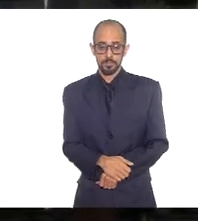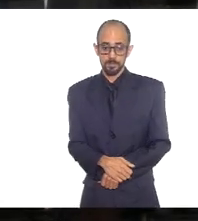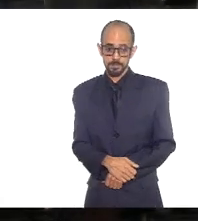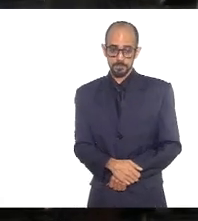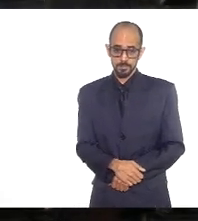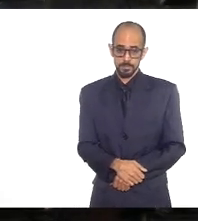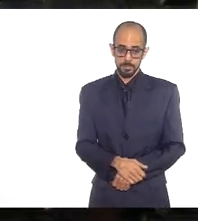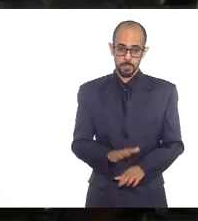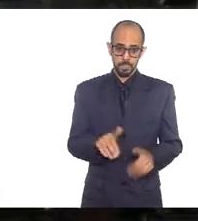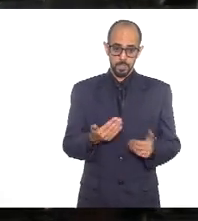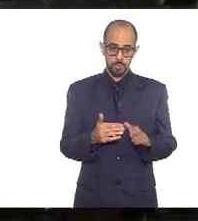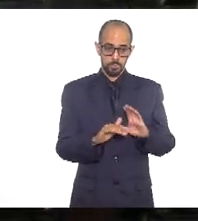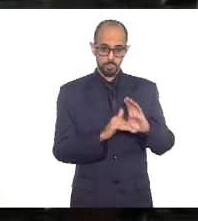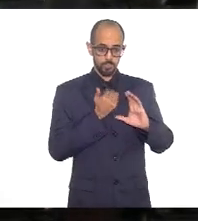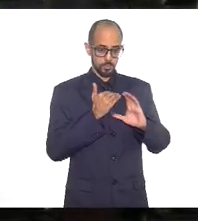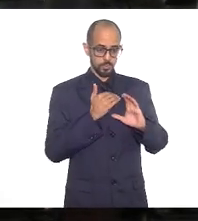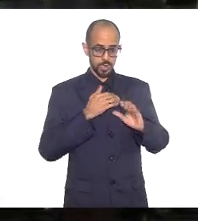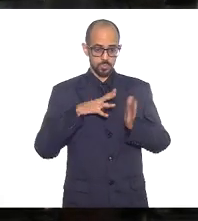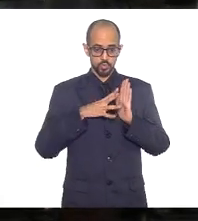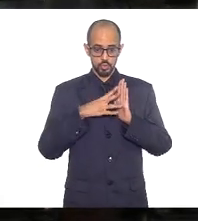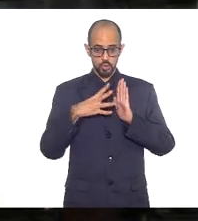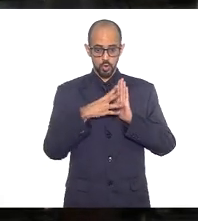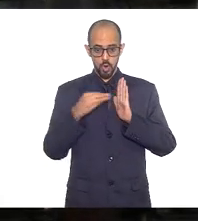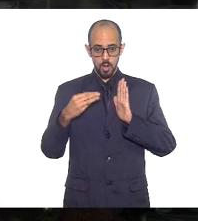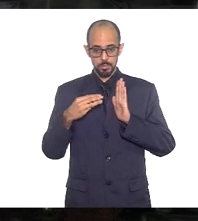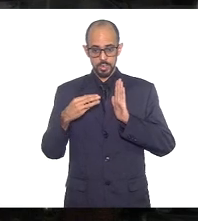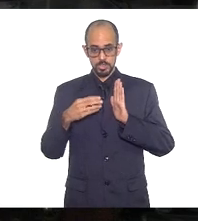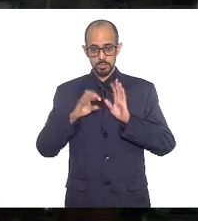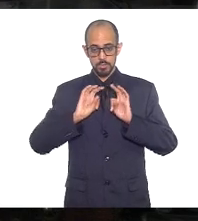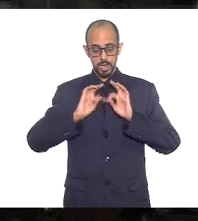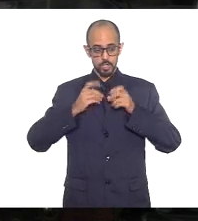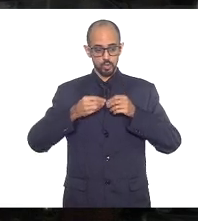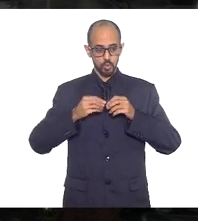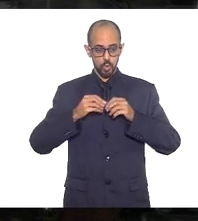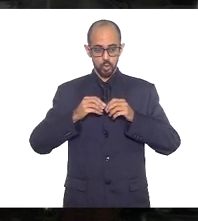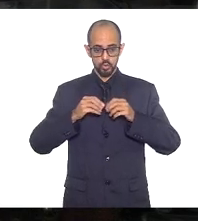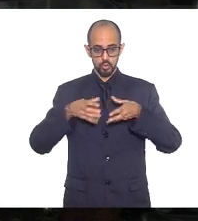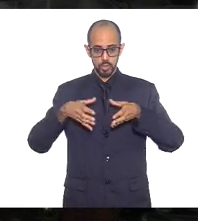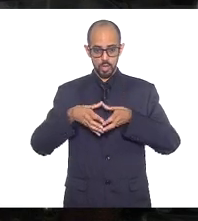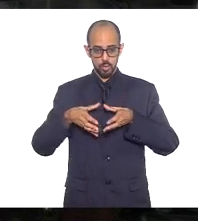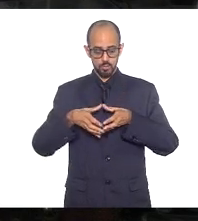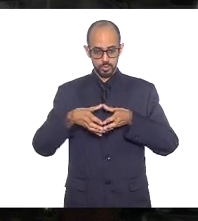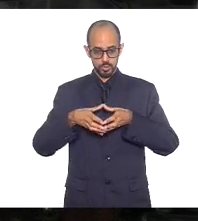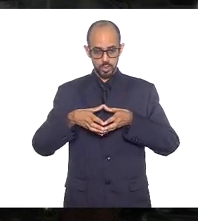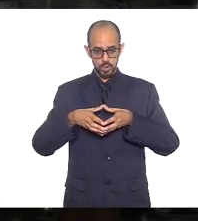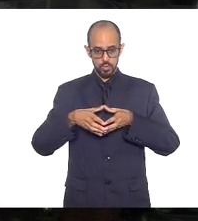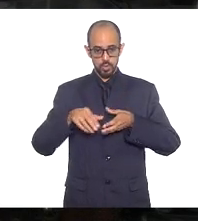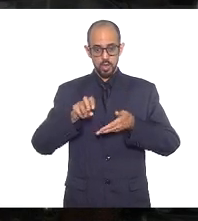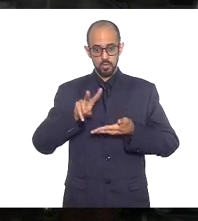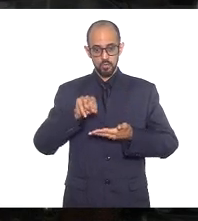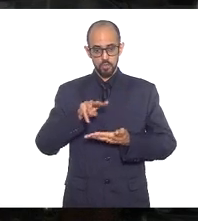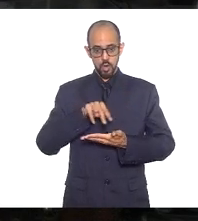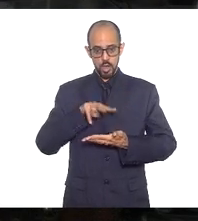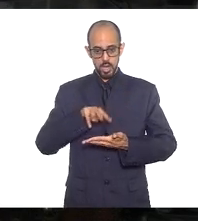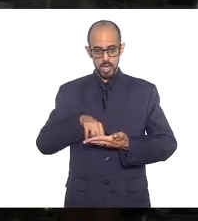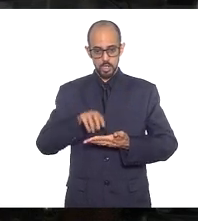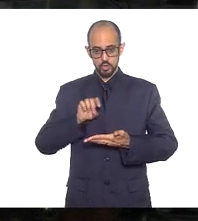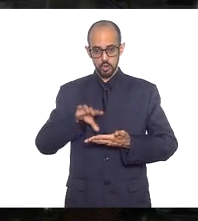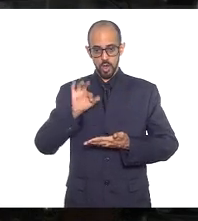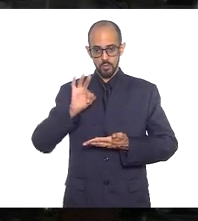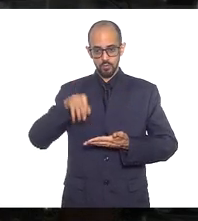Como foram enviadas cópias do presente parecer a todos os membros dessa comissão, irei apenas ler a conclusão do